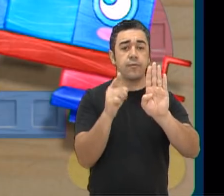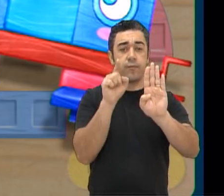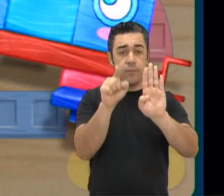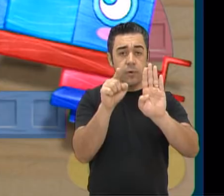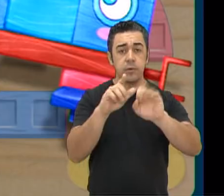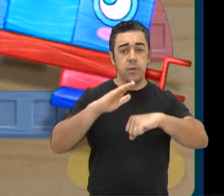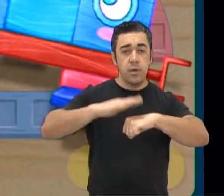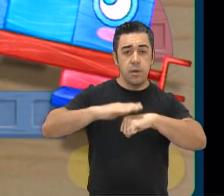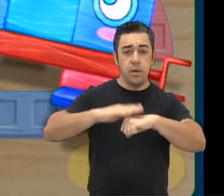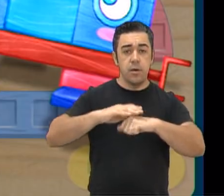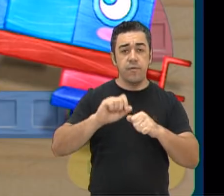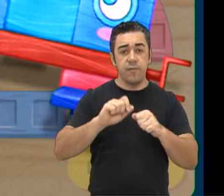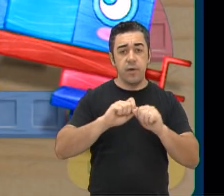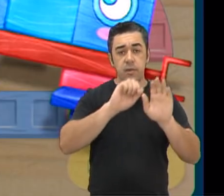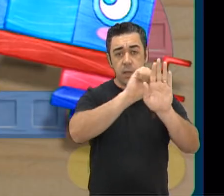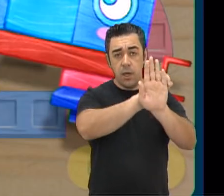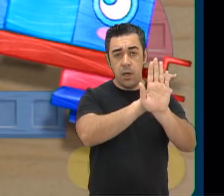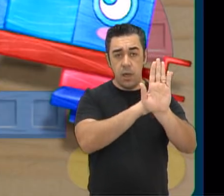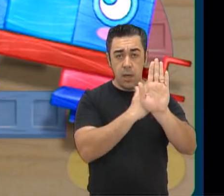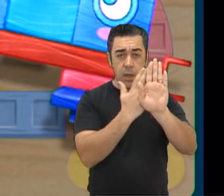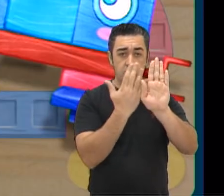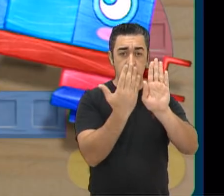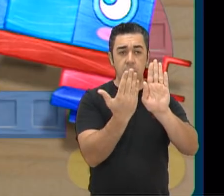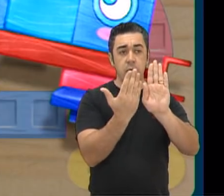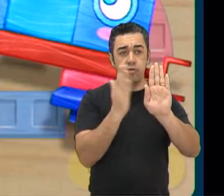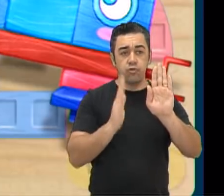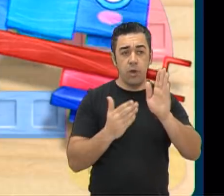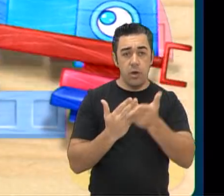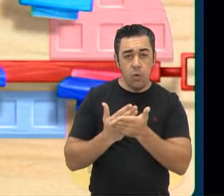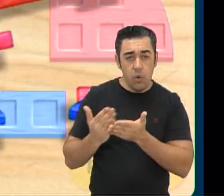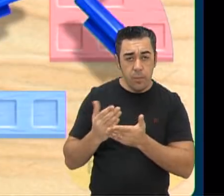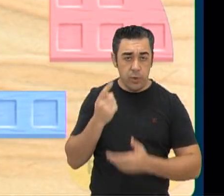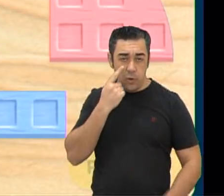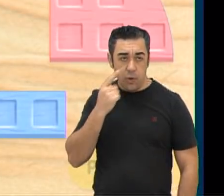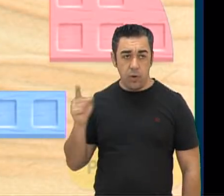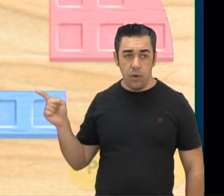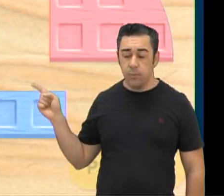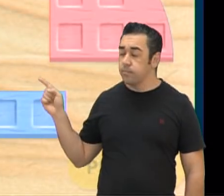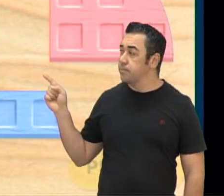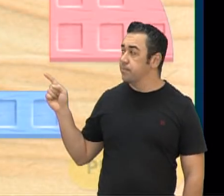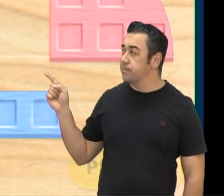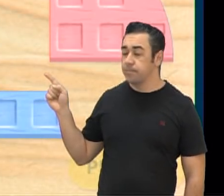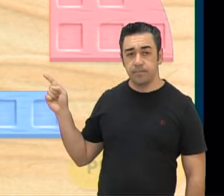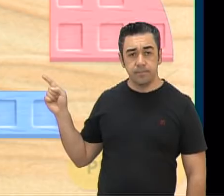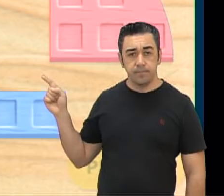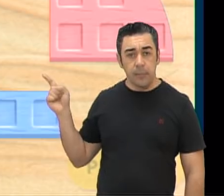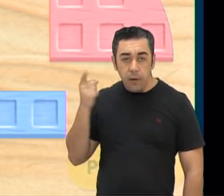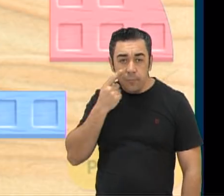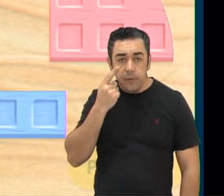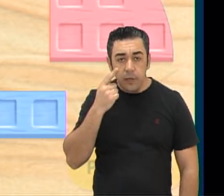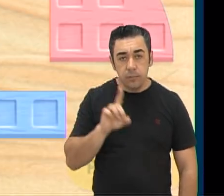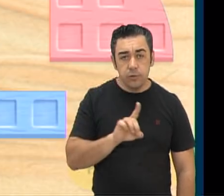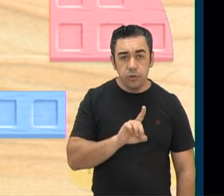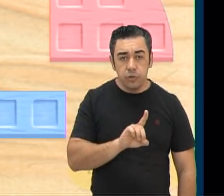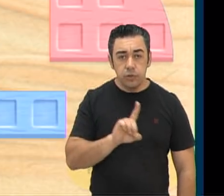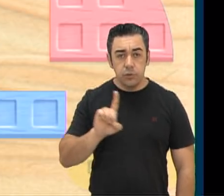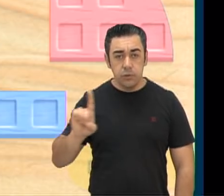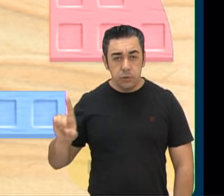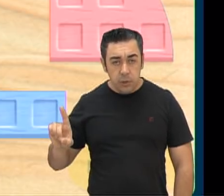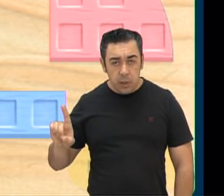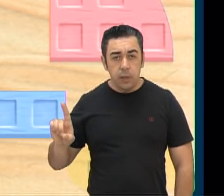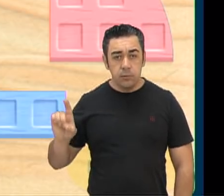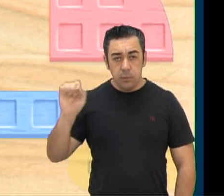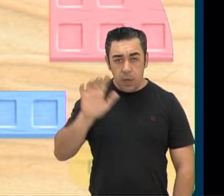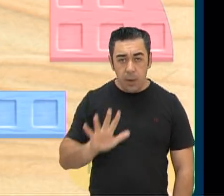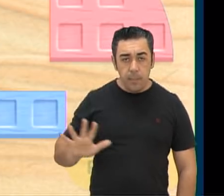simetria dessa imagem, ele vai disponibilizar já no início do jogo. Veja que do lado direito da imagem